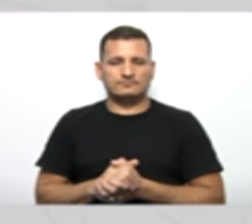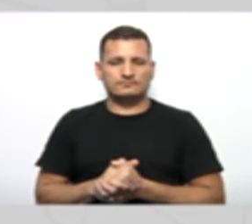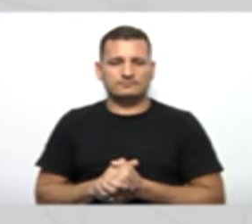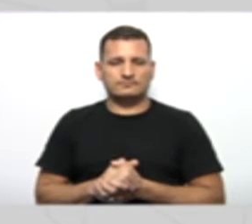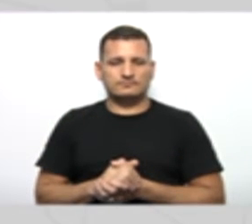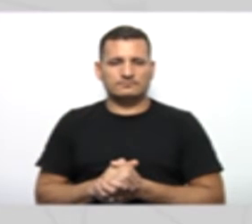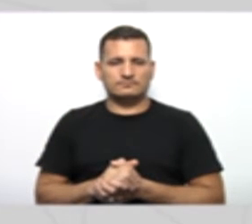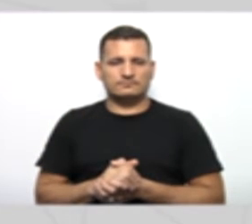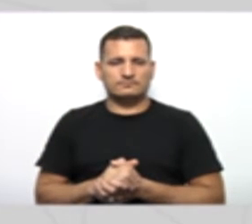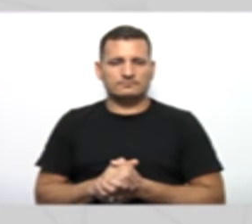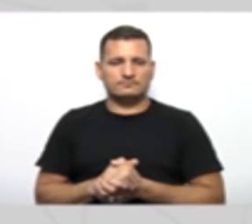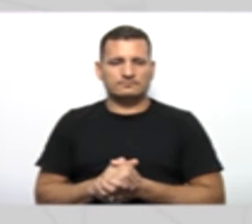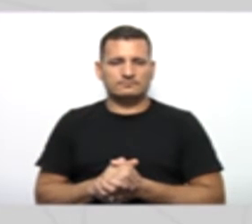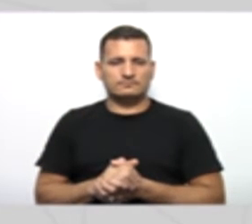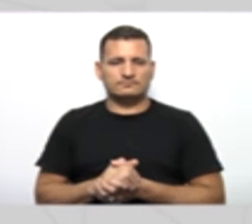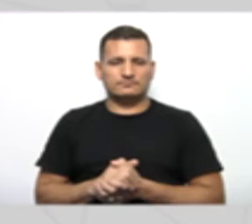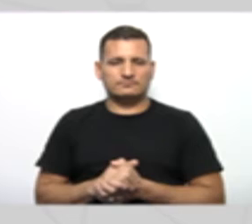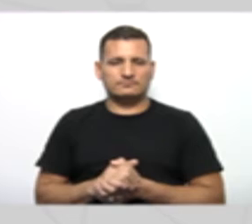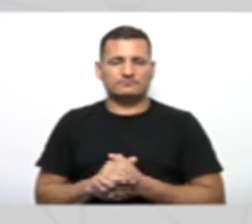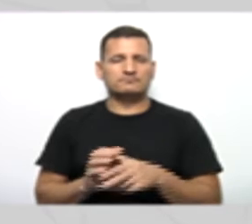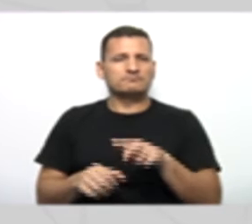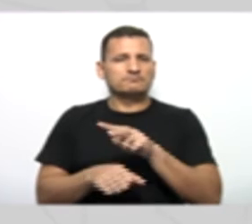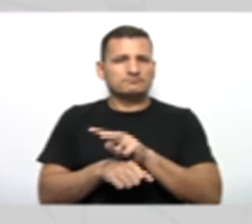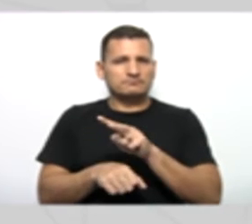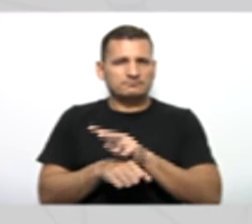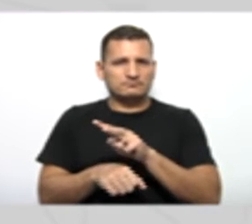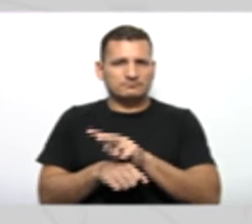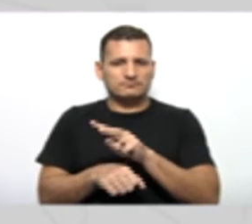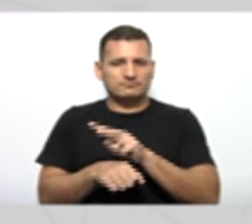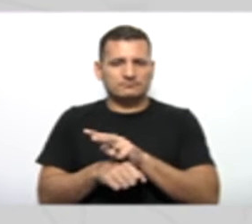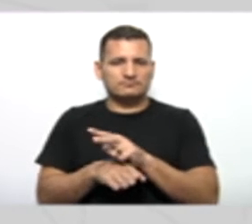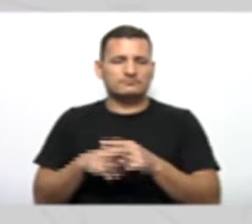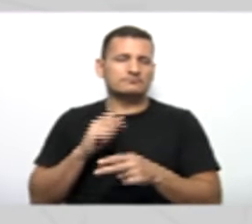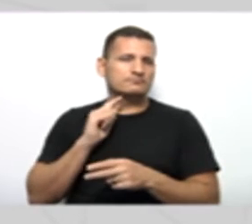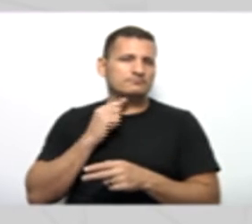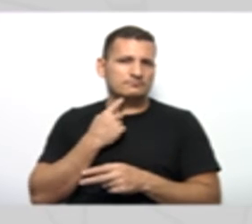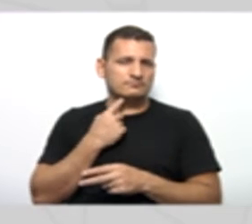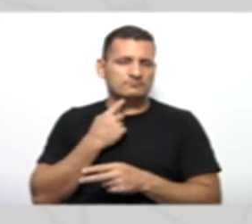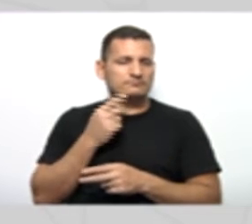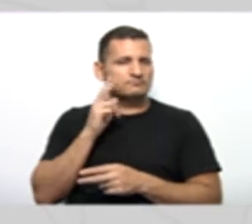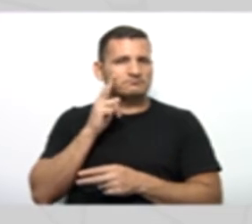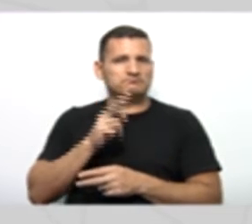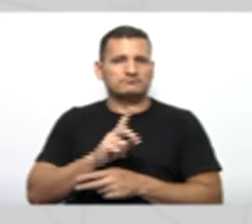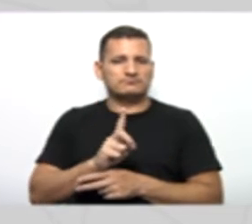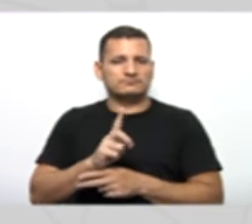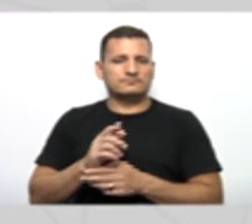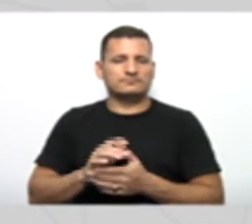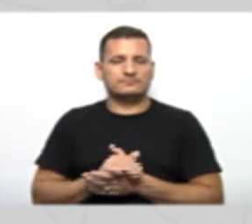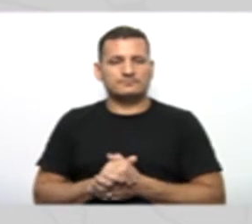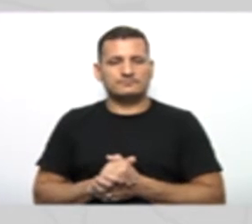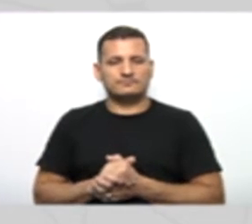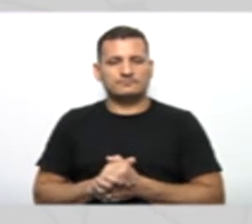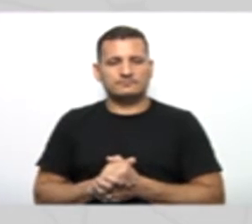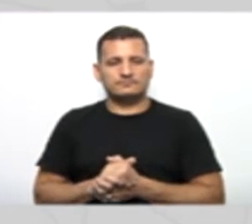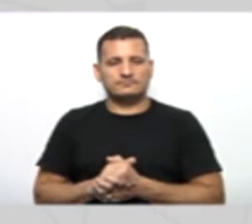pode descartar. Conservação da poluição. Opa, também não vimos. Podemos